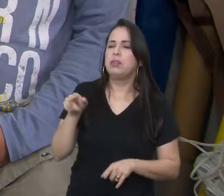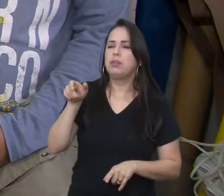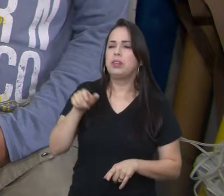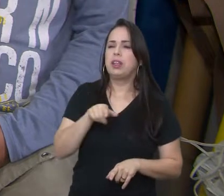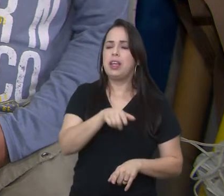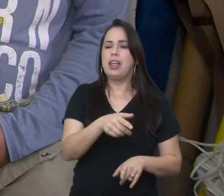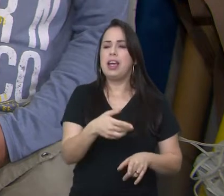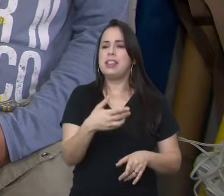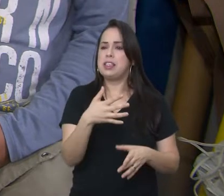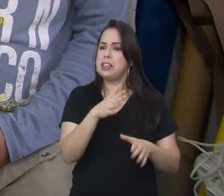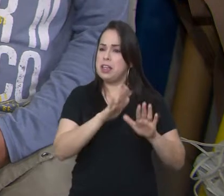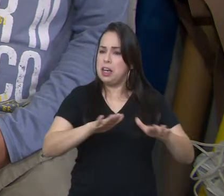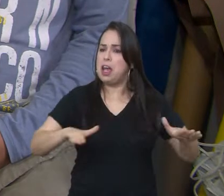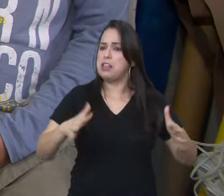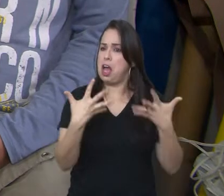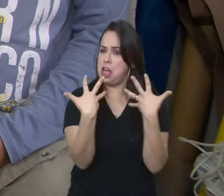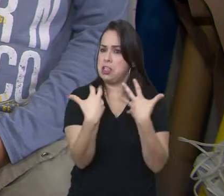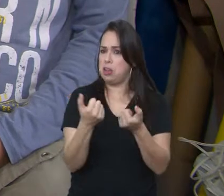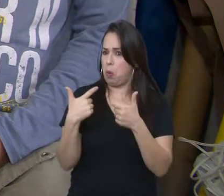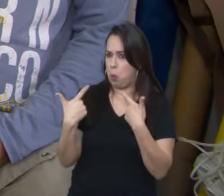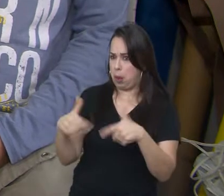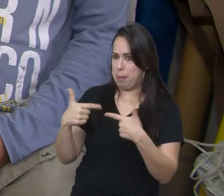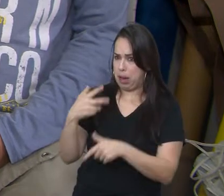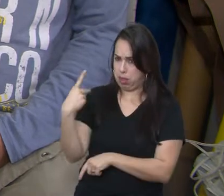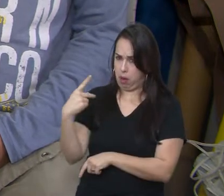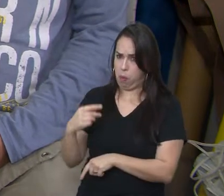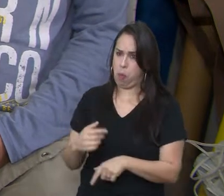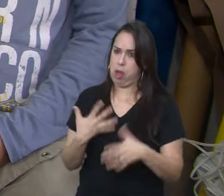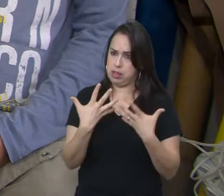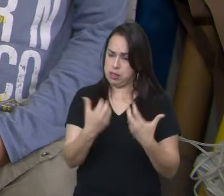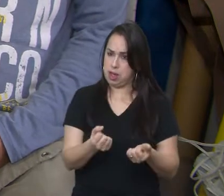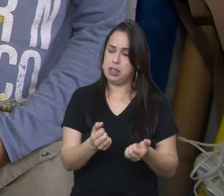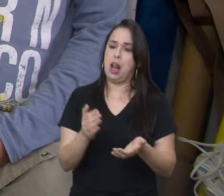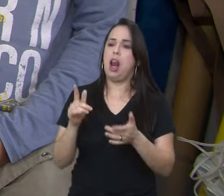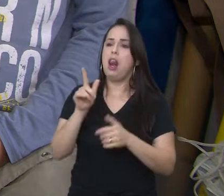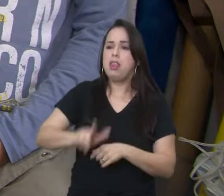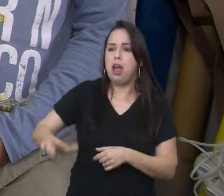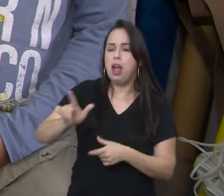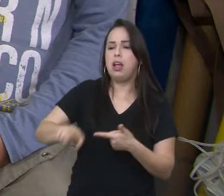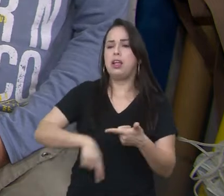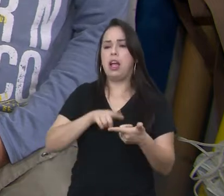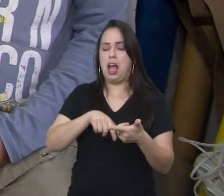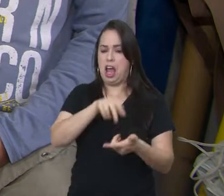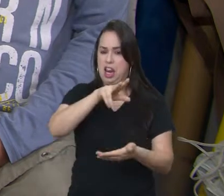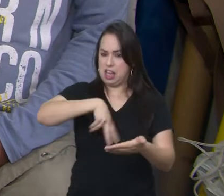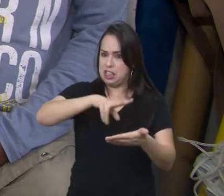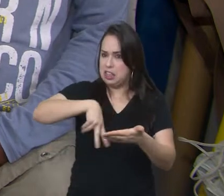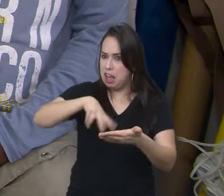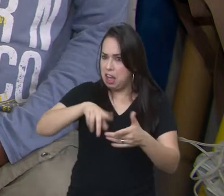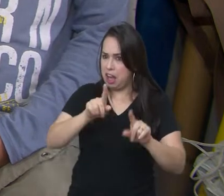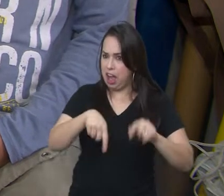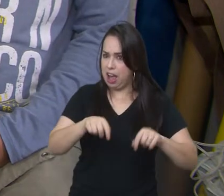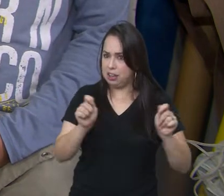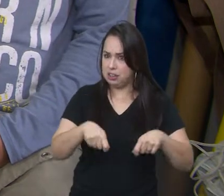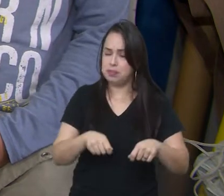vê, como elas recebem esse seu trabalho? Sabe, literatura, elas